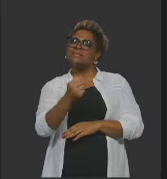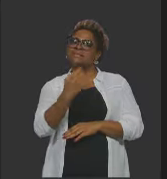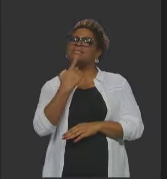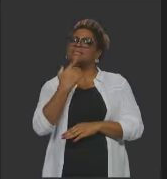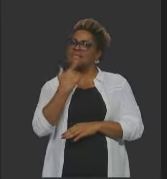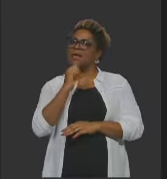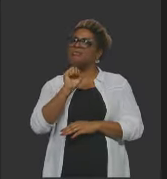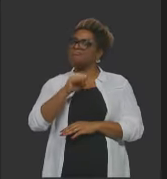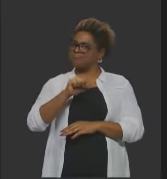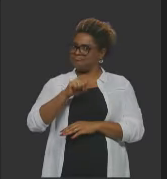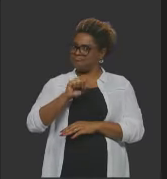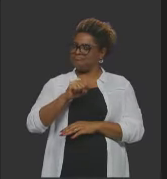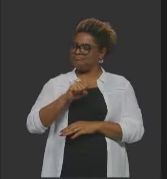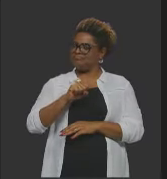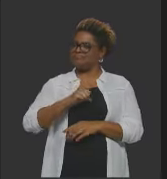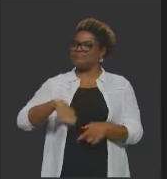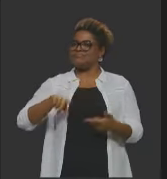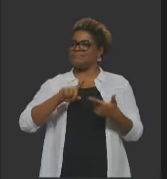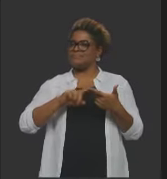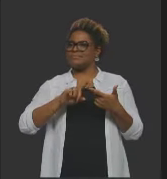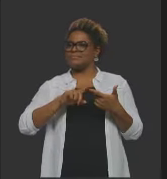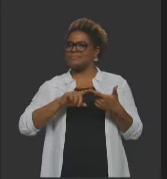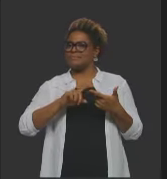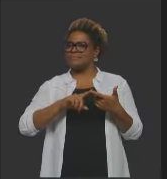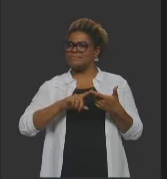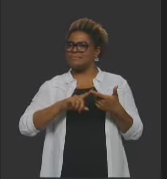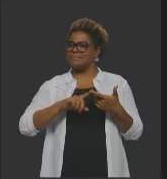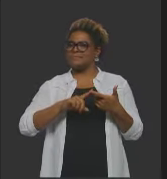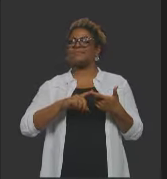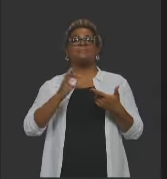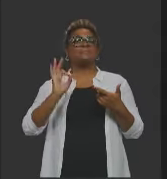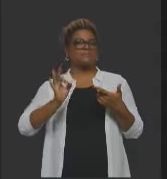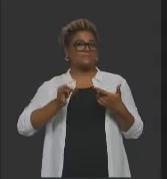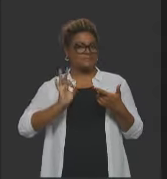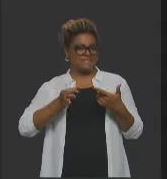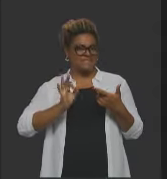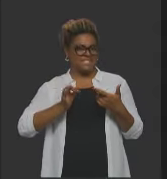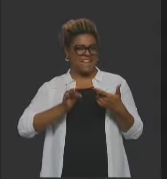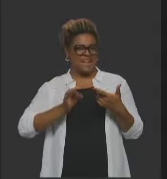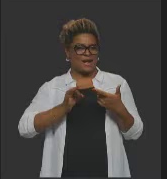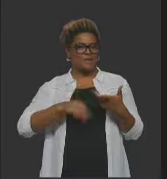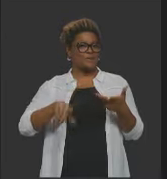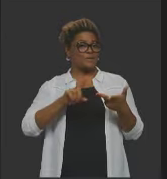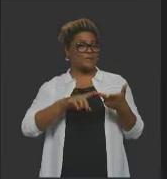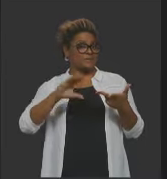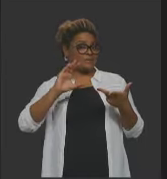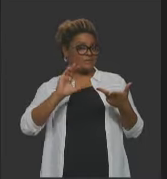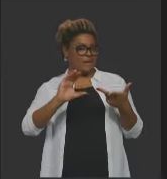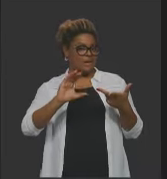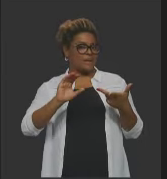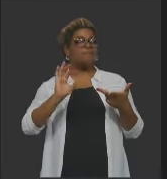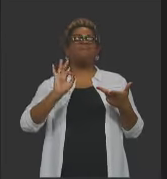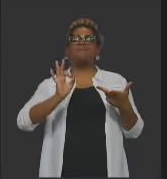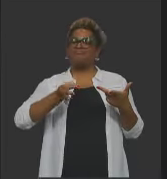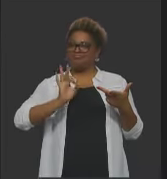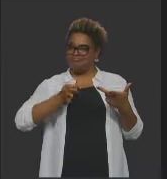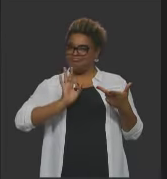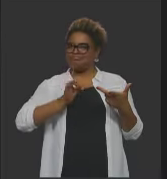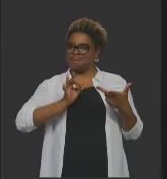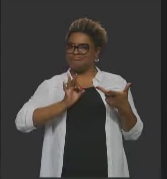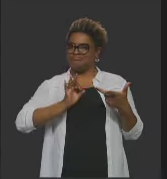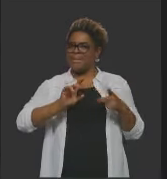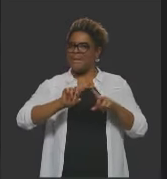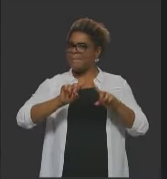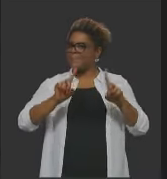excreções? Também. Distribuição de mecanismos de defesa? Sim. Sim. Agora, ele não